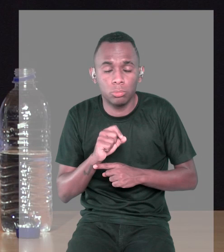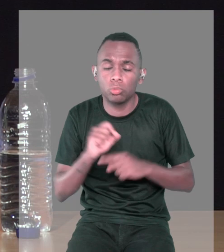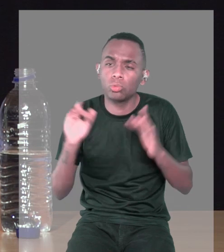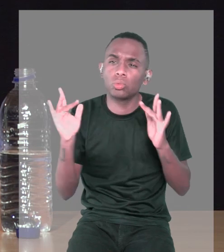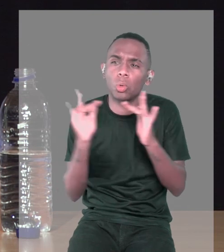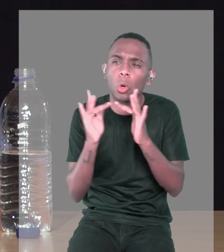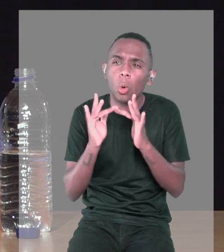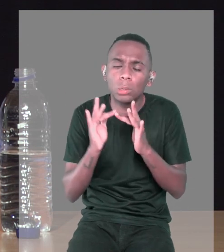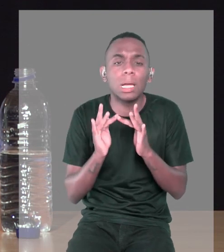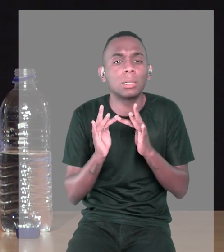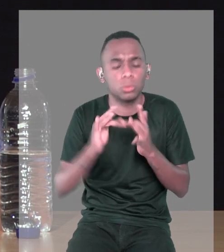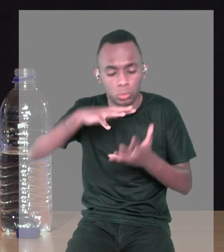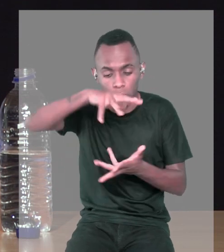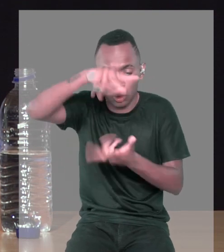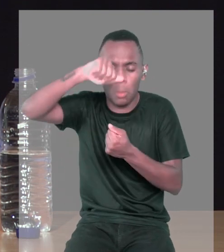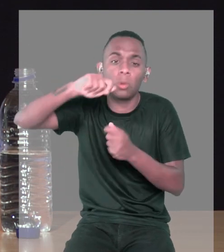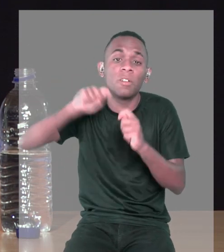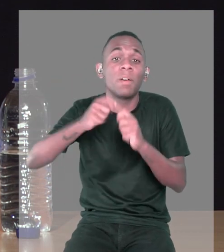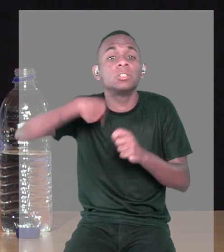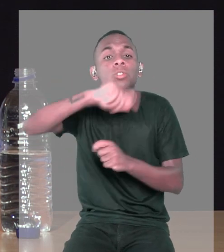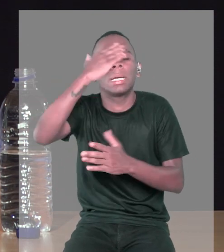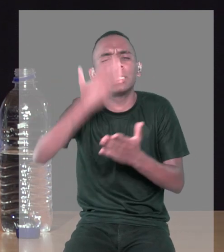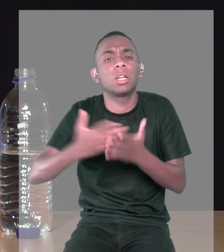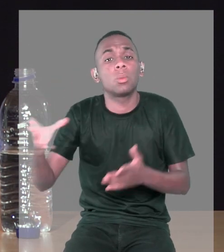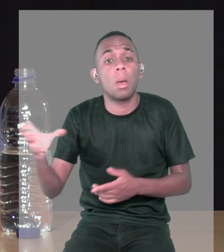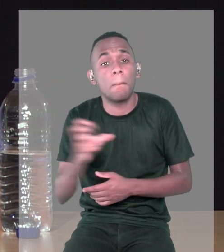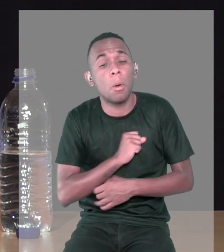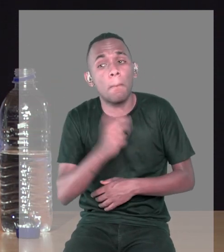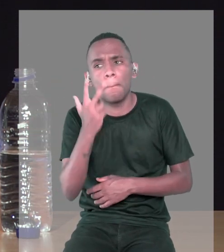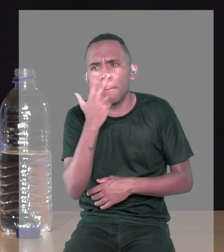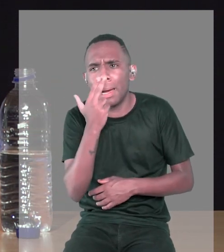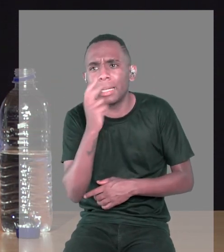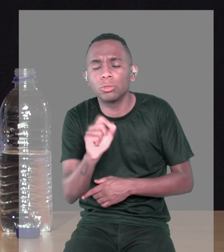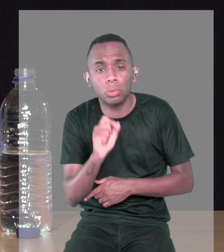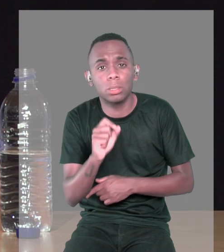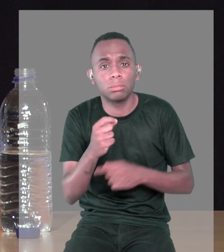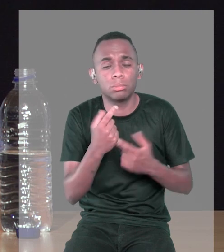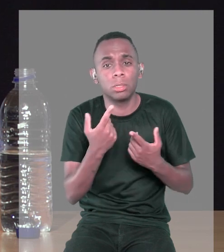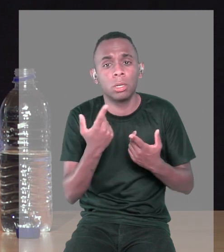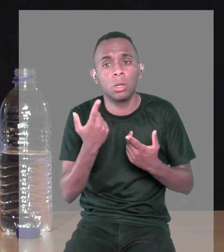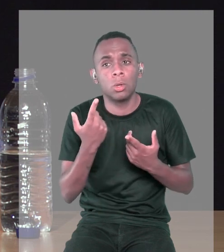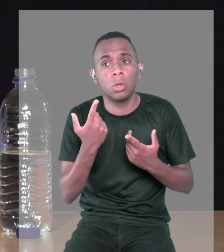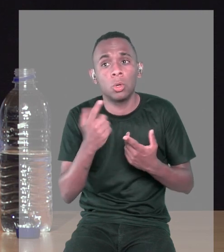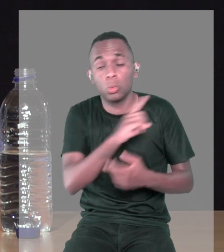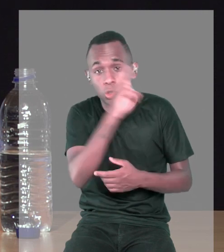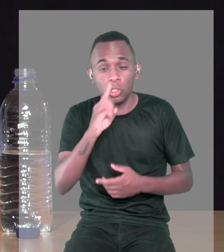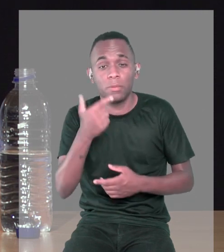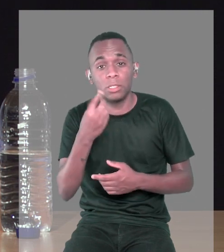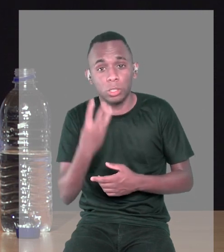afinidades cósmicas que nos fazem acreditar no amor parecem agir para que, ao